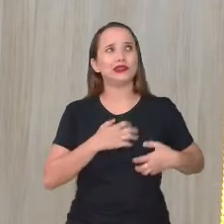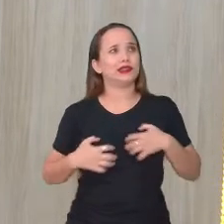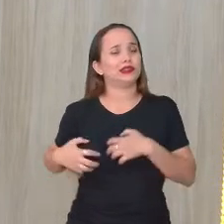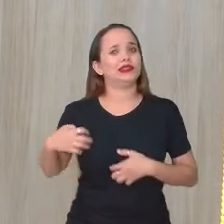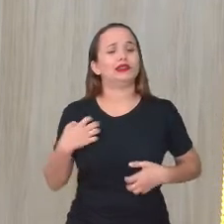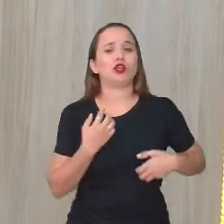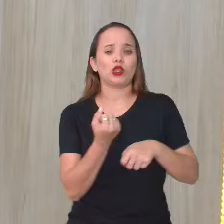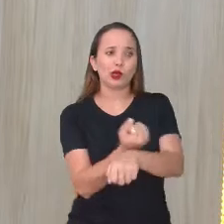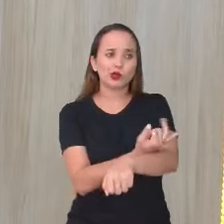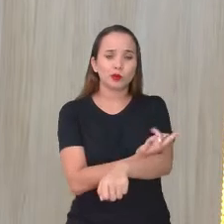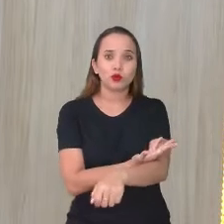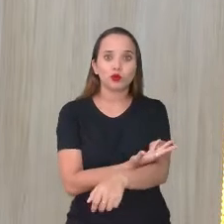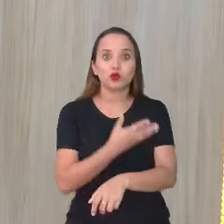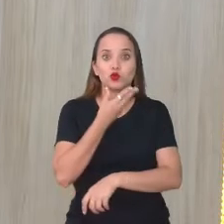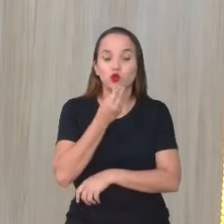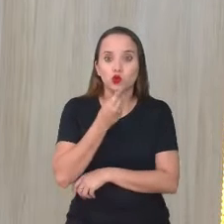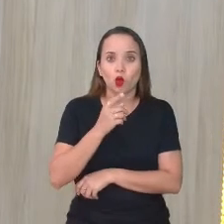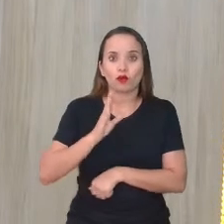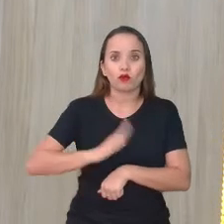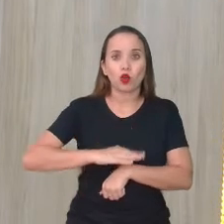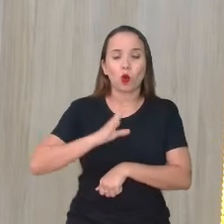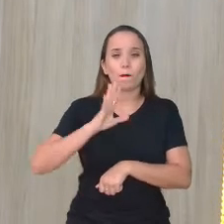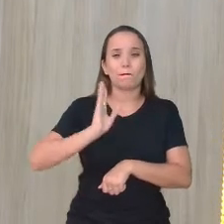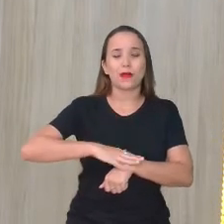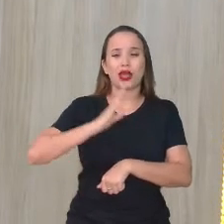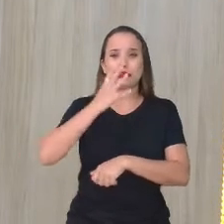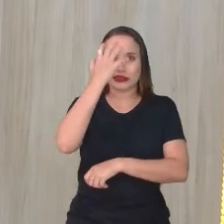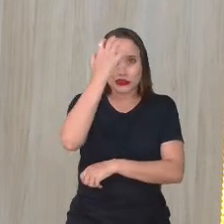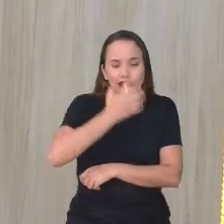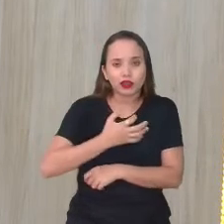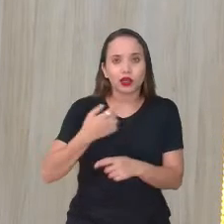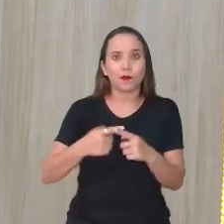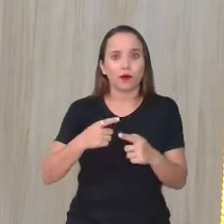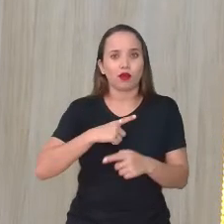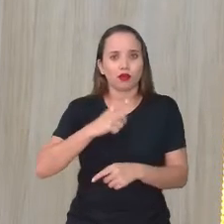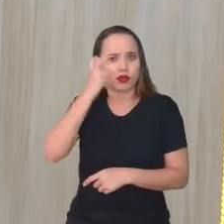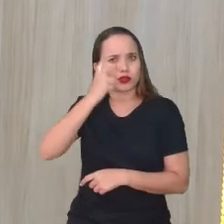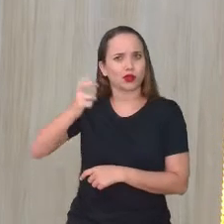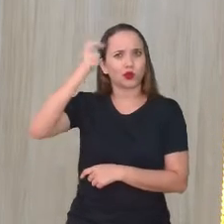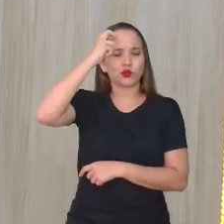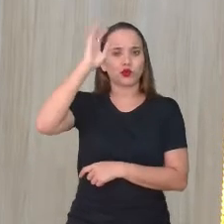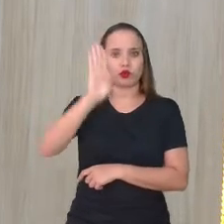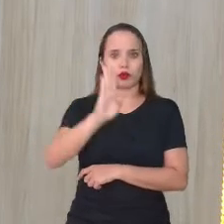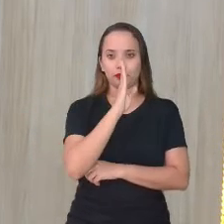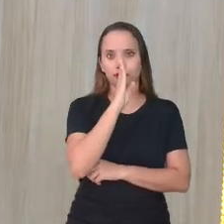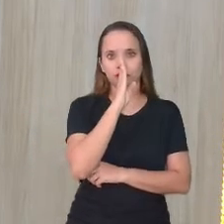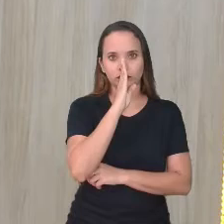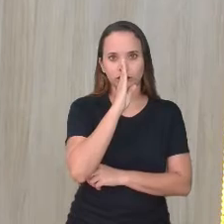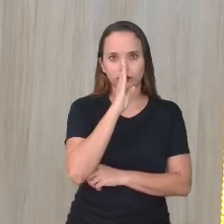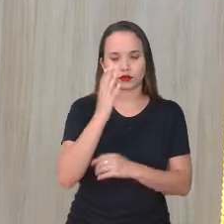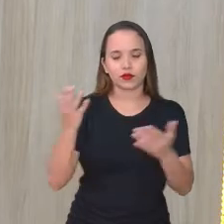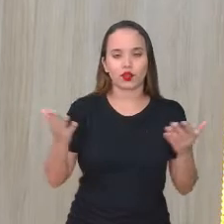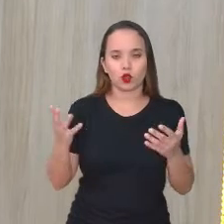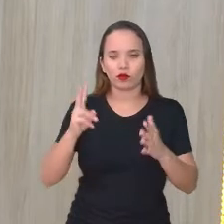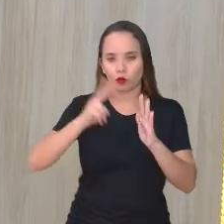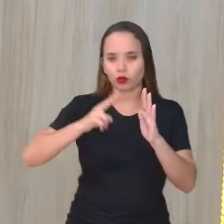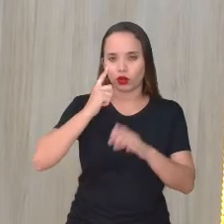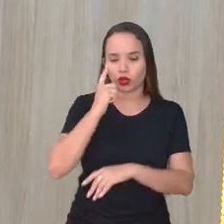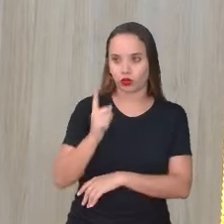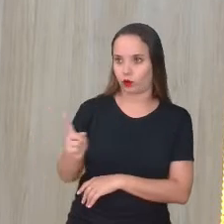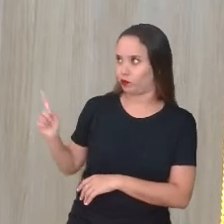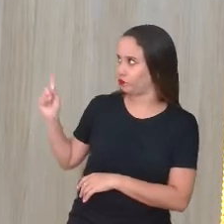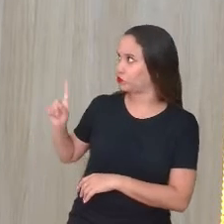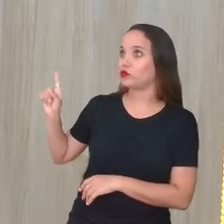mais forte justamente por conta dessa cultura de silenciamento, tá? Vamos ler aqui esse dado da OMS.